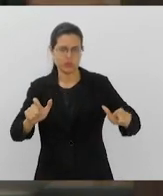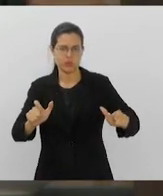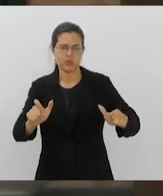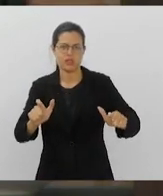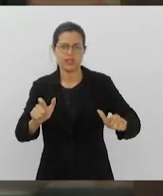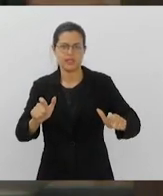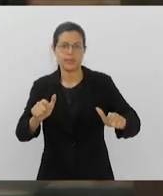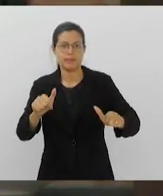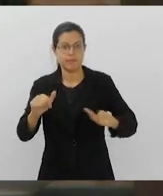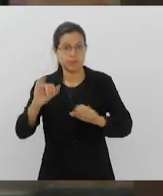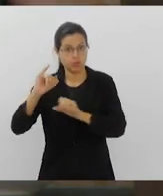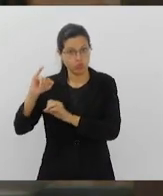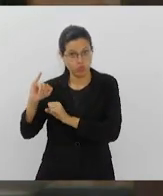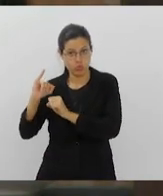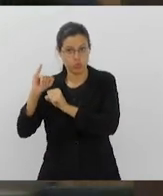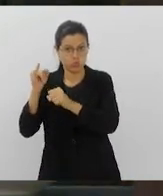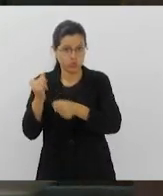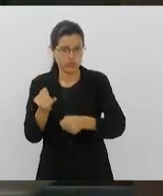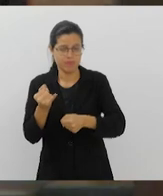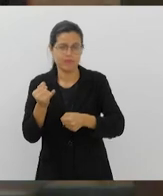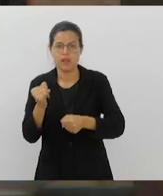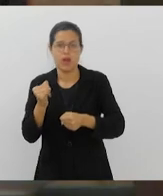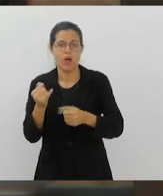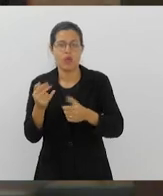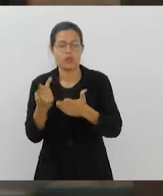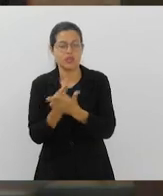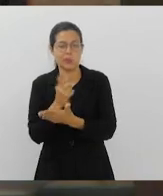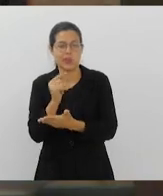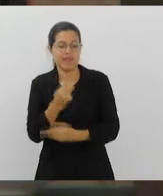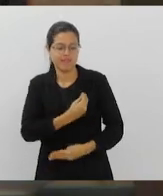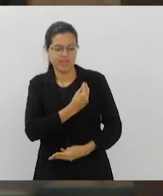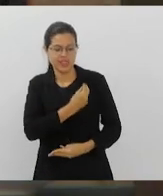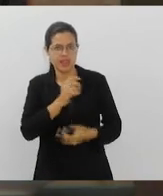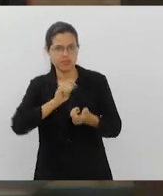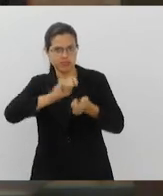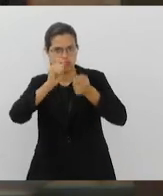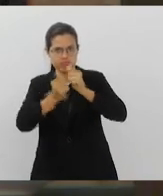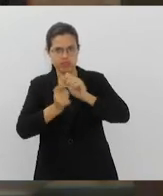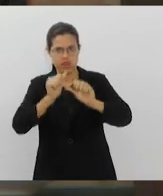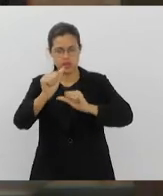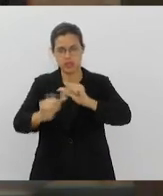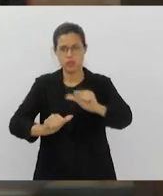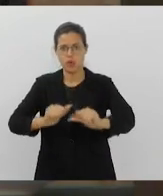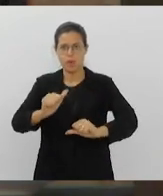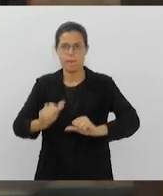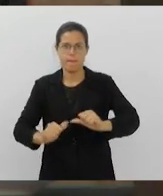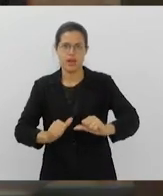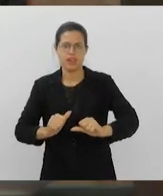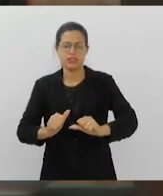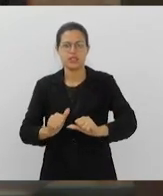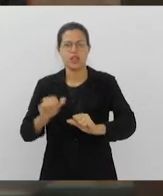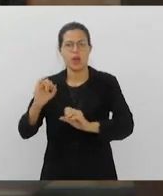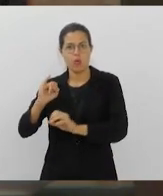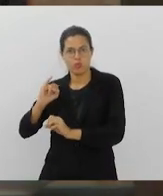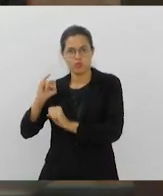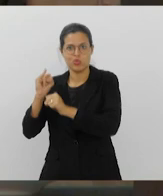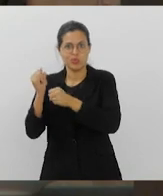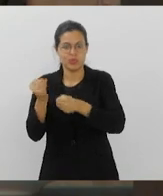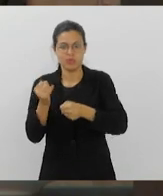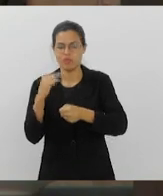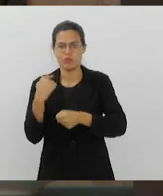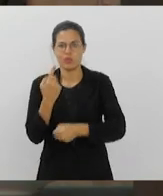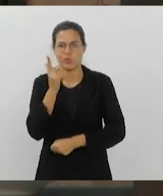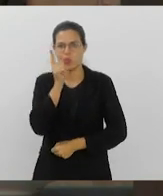jiu-jitsu, vidas são transformadas e, através dessa, do jiu-jitsu, nós conseguimos mudar